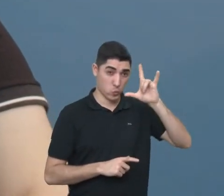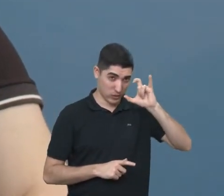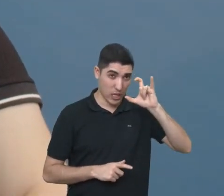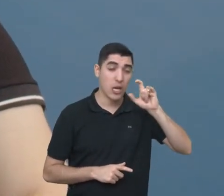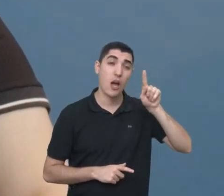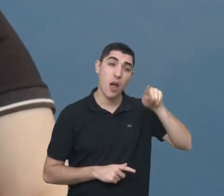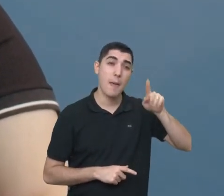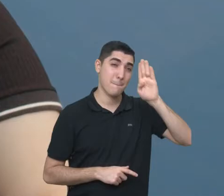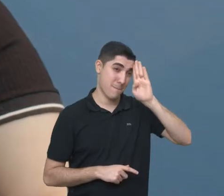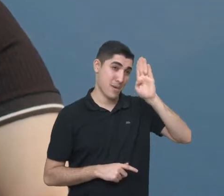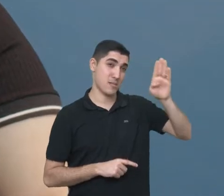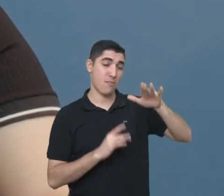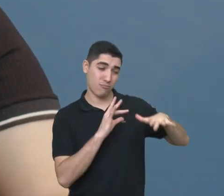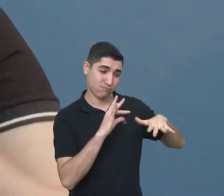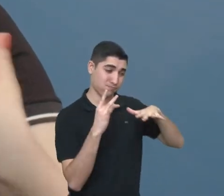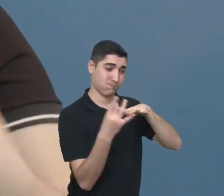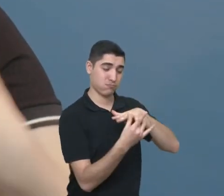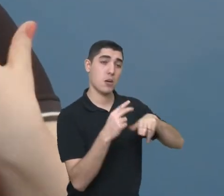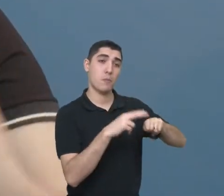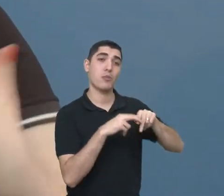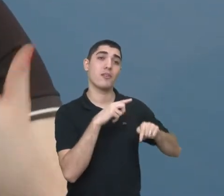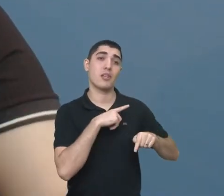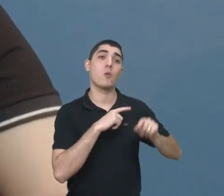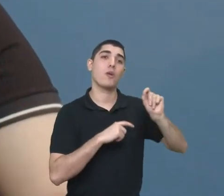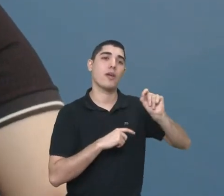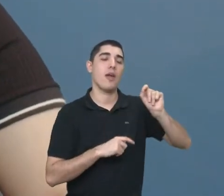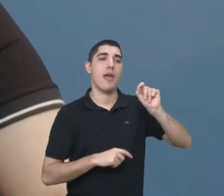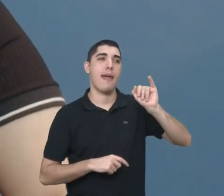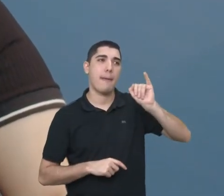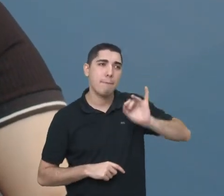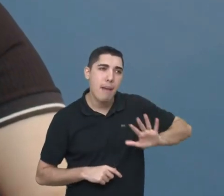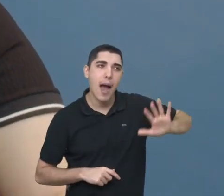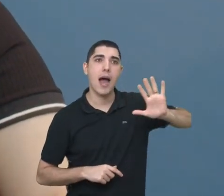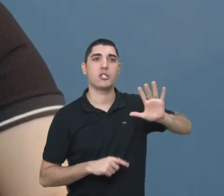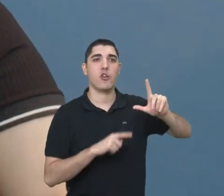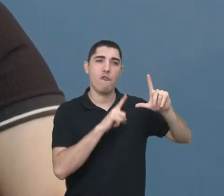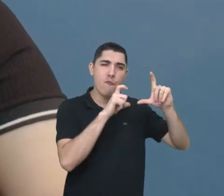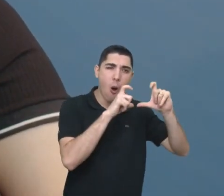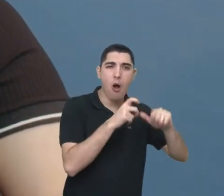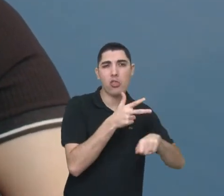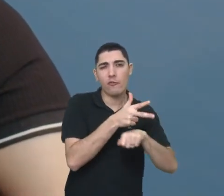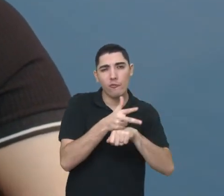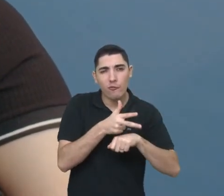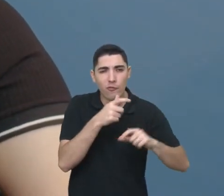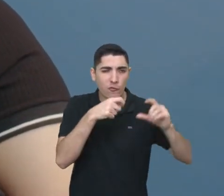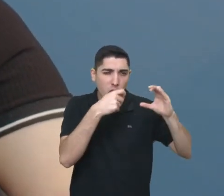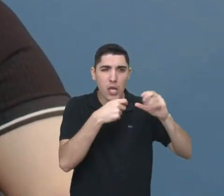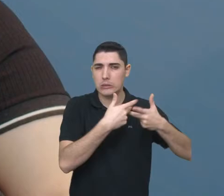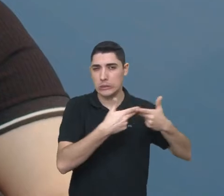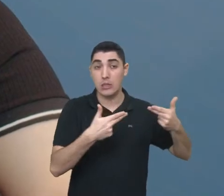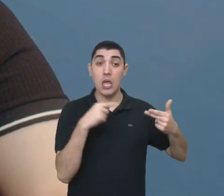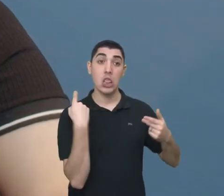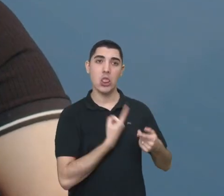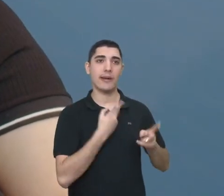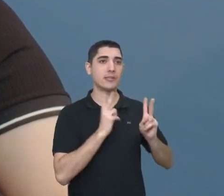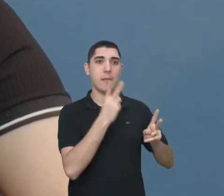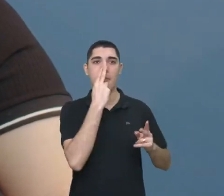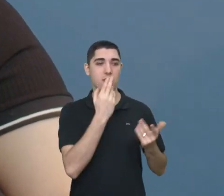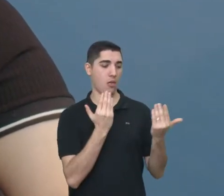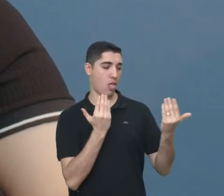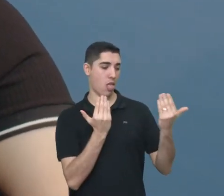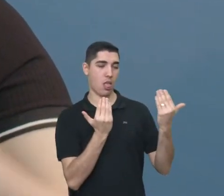plataforma hoje por conta de ser muito de imagem, né? Fotos e vídeos, e aí a gente fica ali o tempo todo se